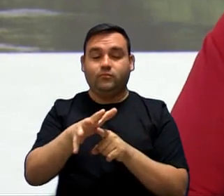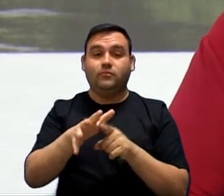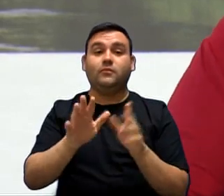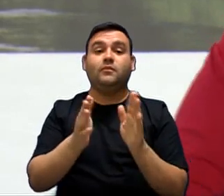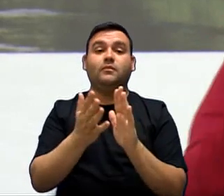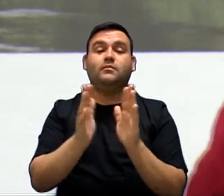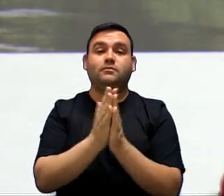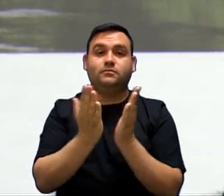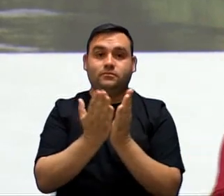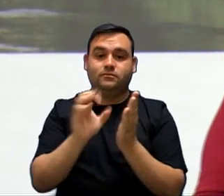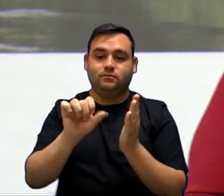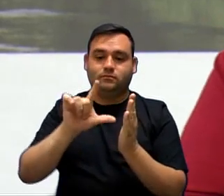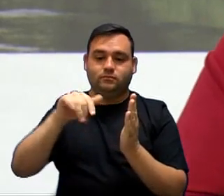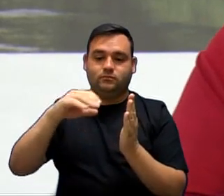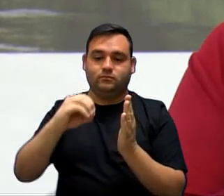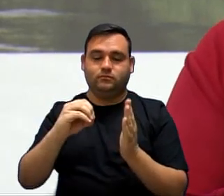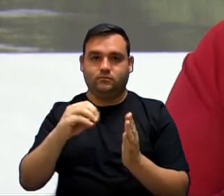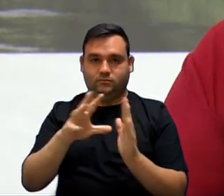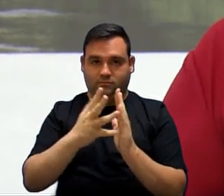Salmos 10.